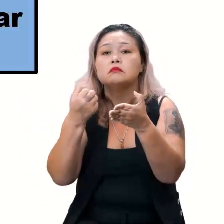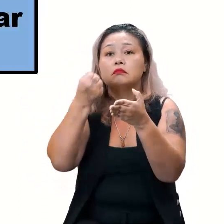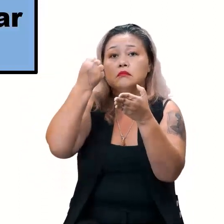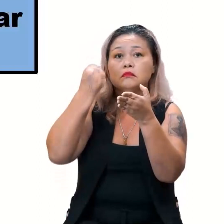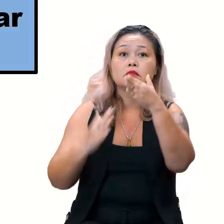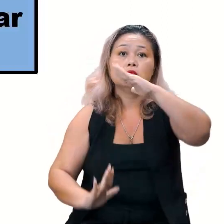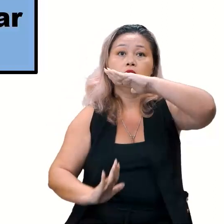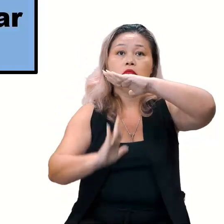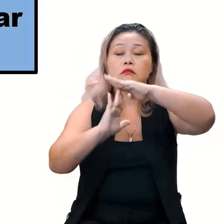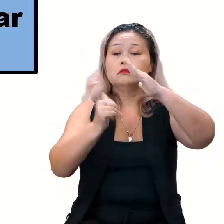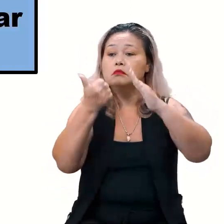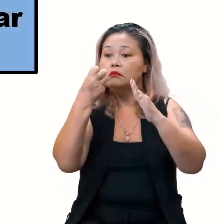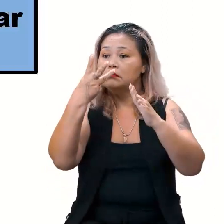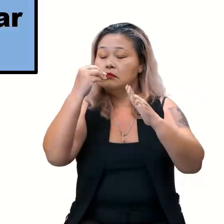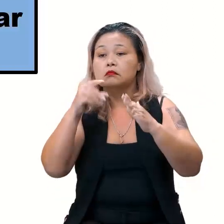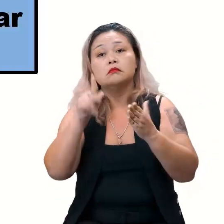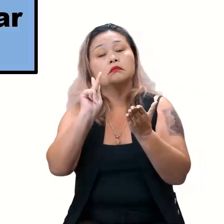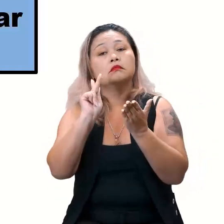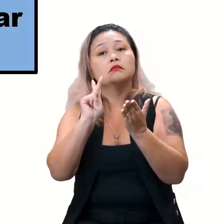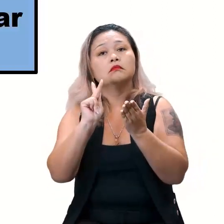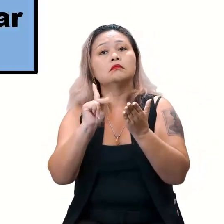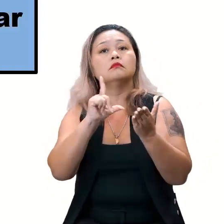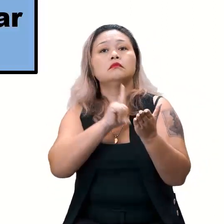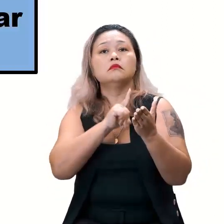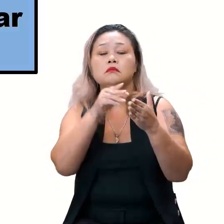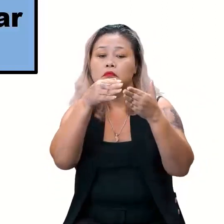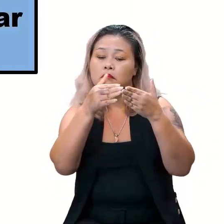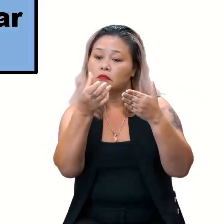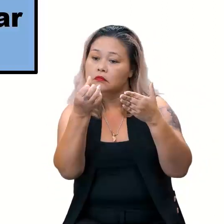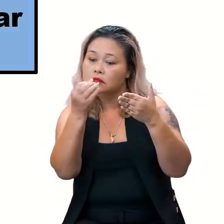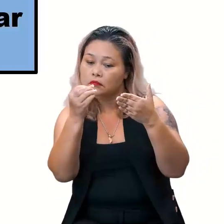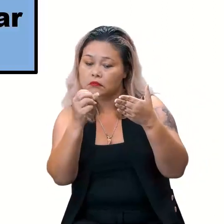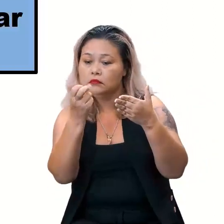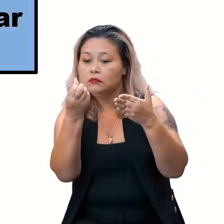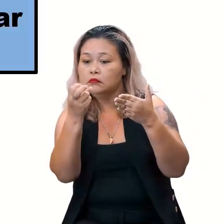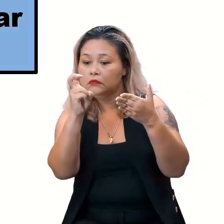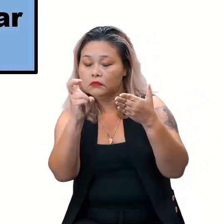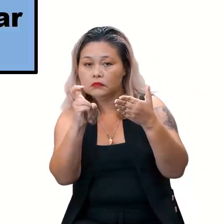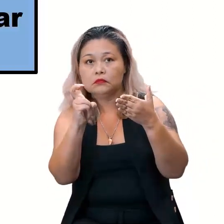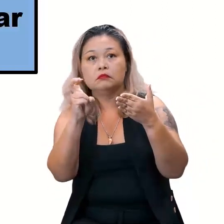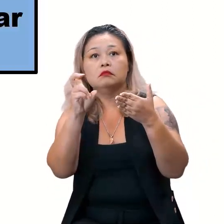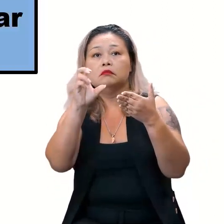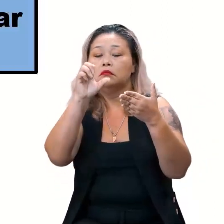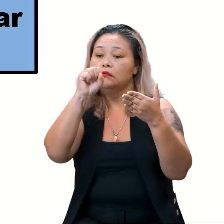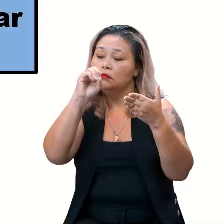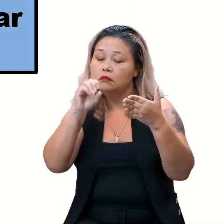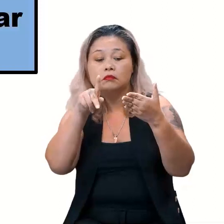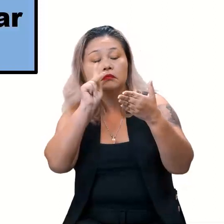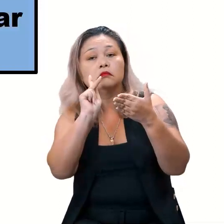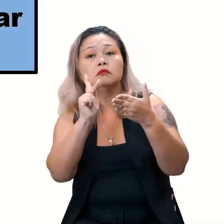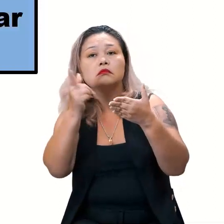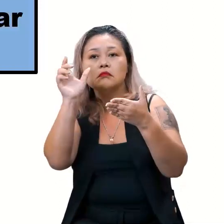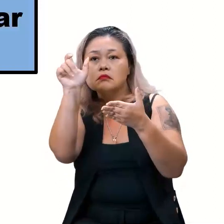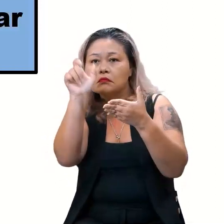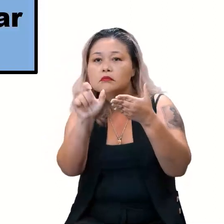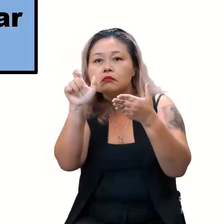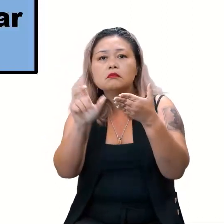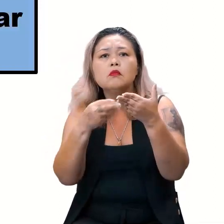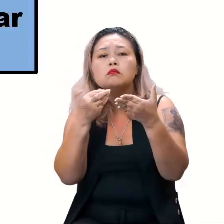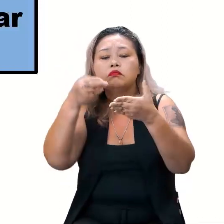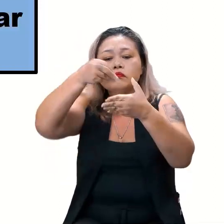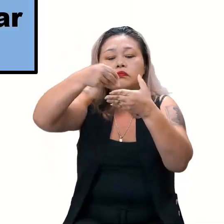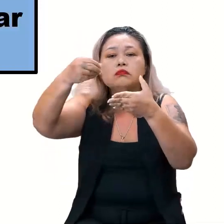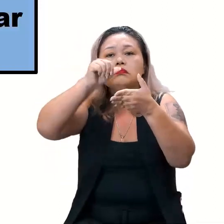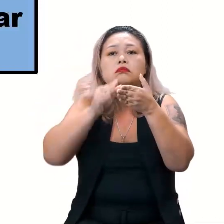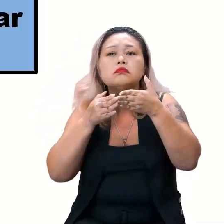máximo, 130 quilos. Eles pesam 60, 65 e 80. Como deve